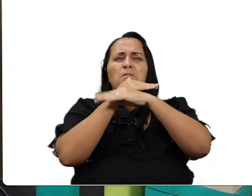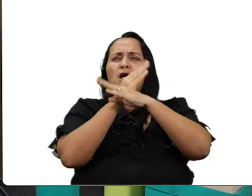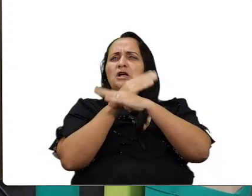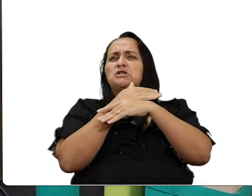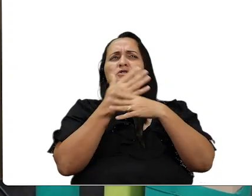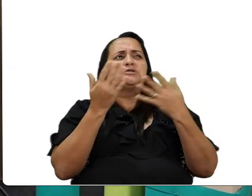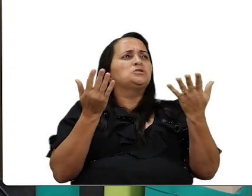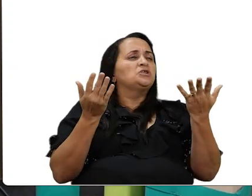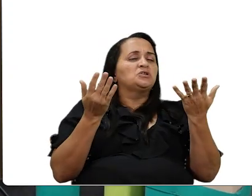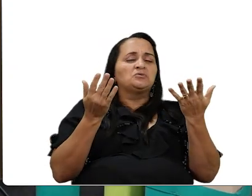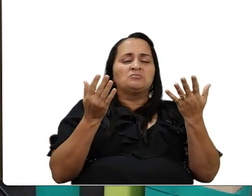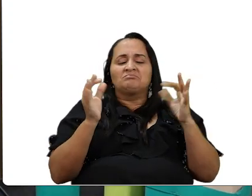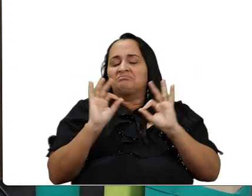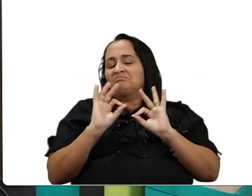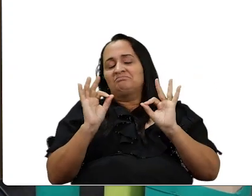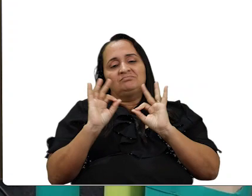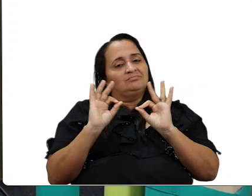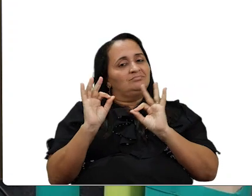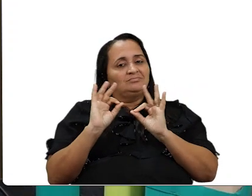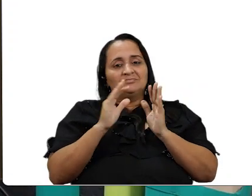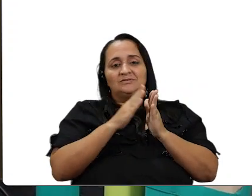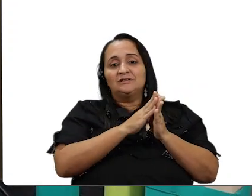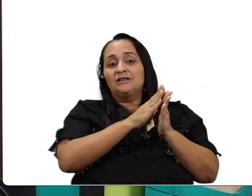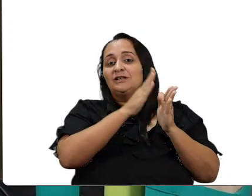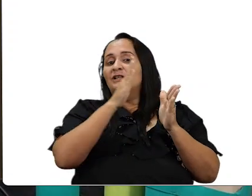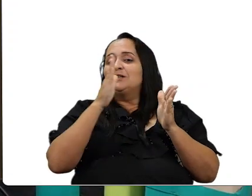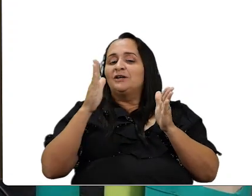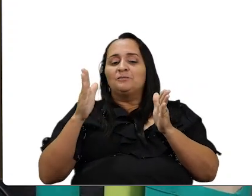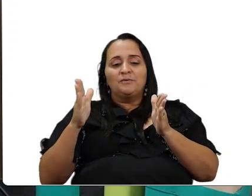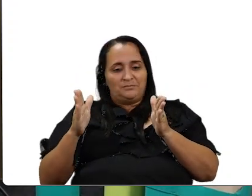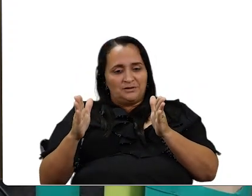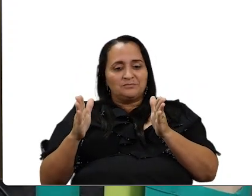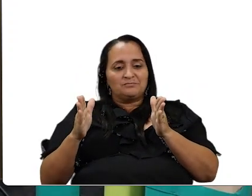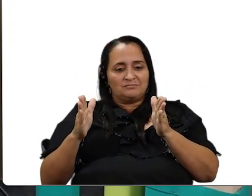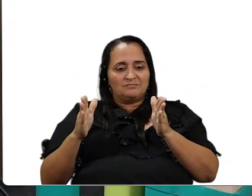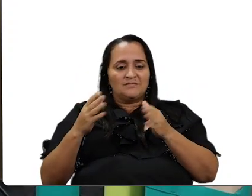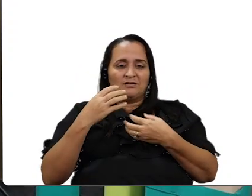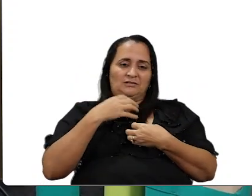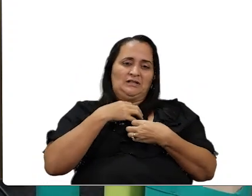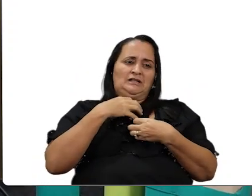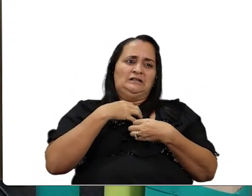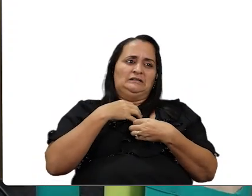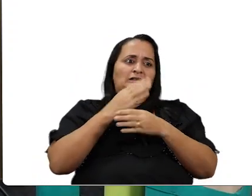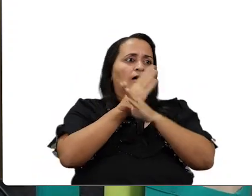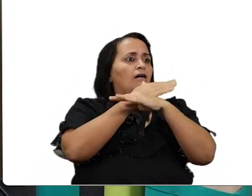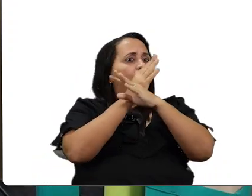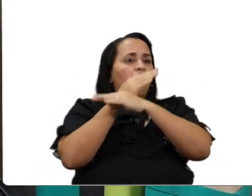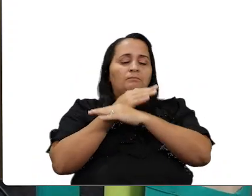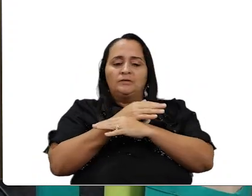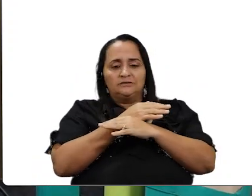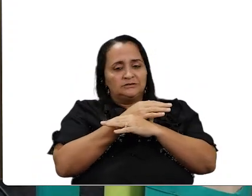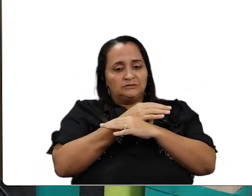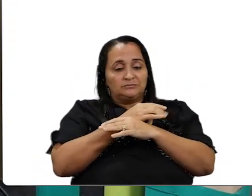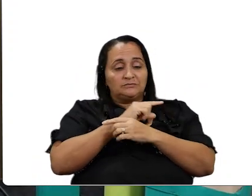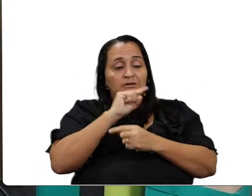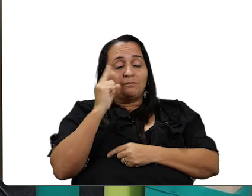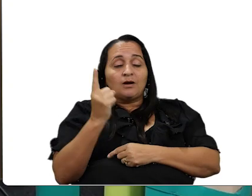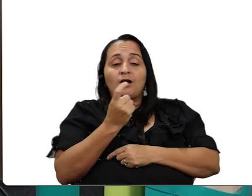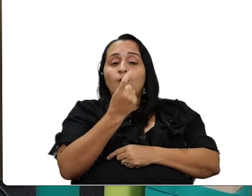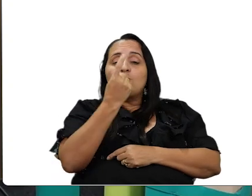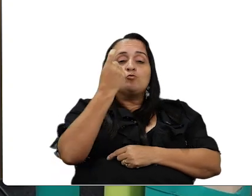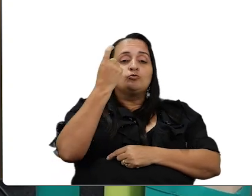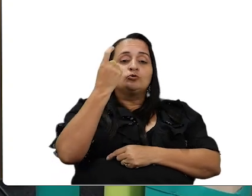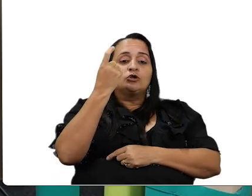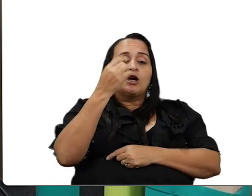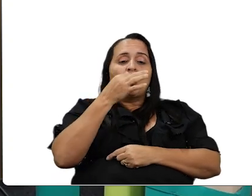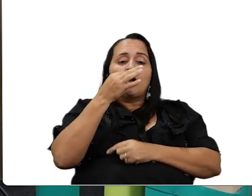perdido. Aqui em nenhum momento falou que ele estava se sentindo perdido. Então, a única opção mesmo